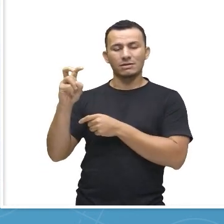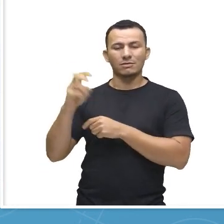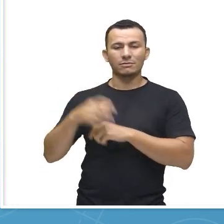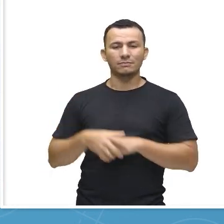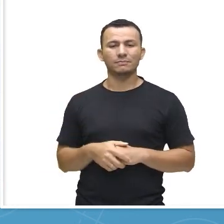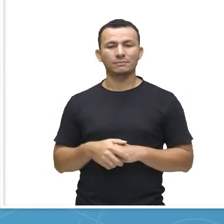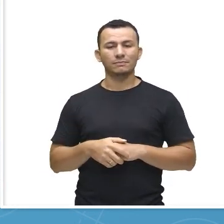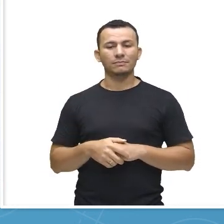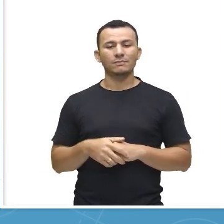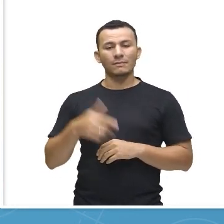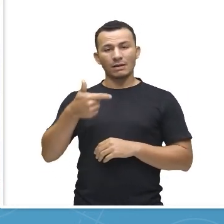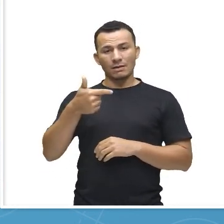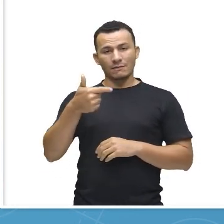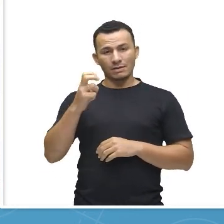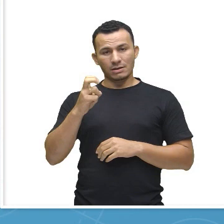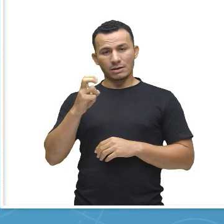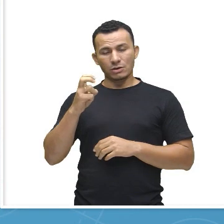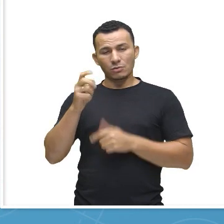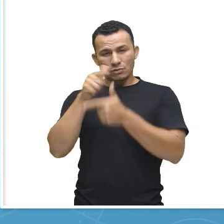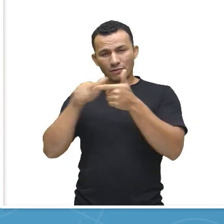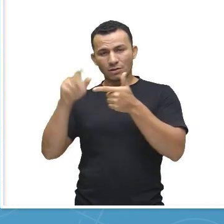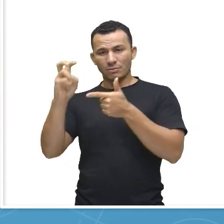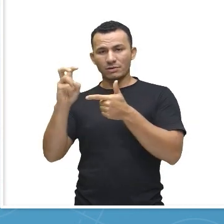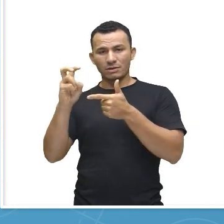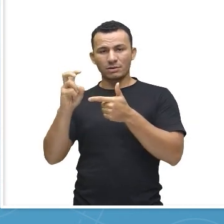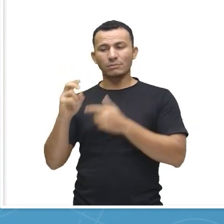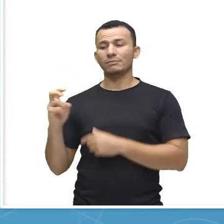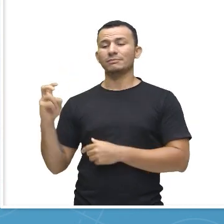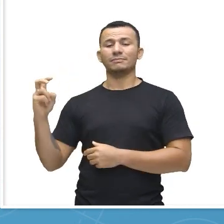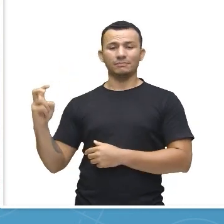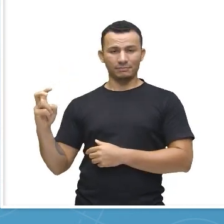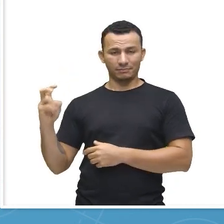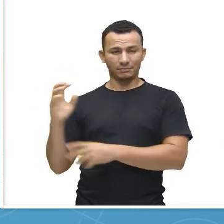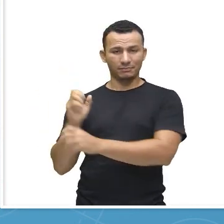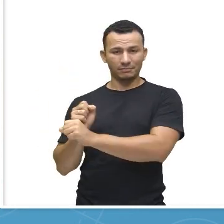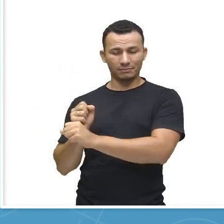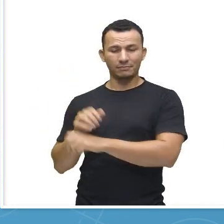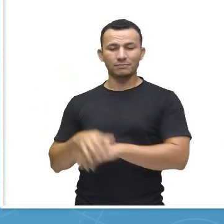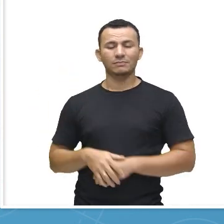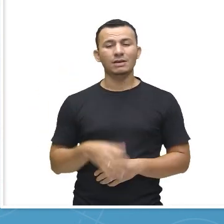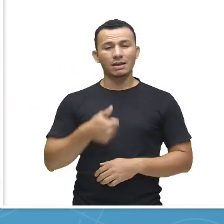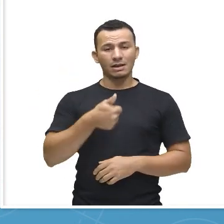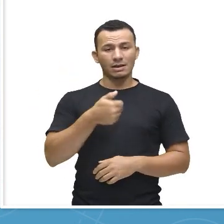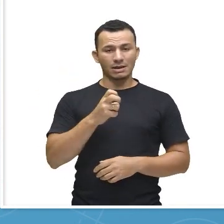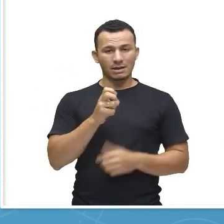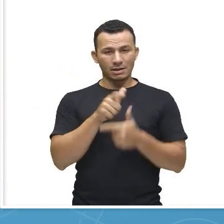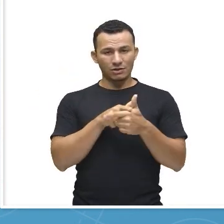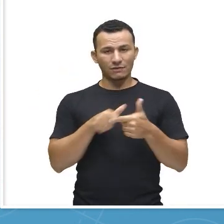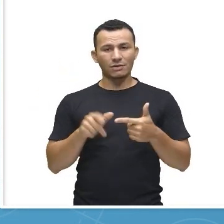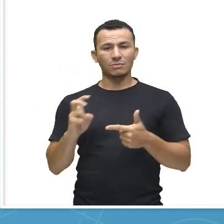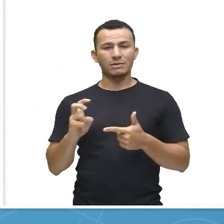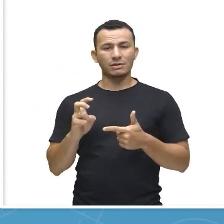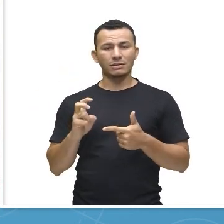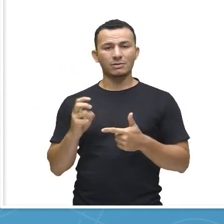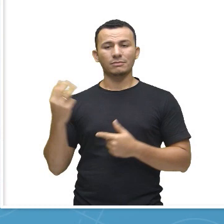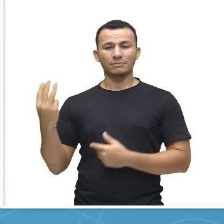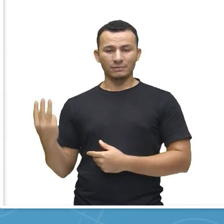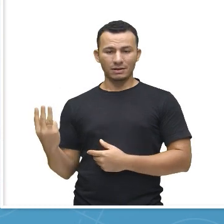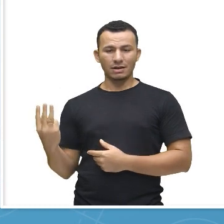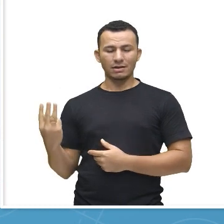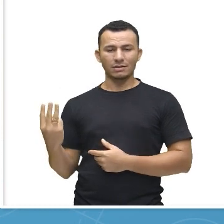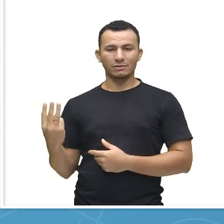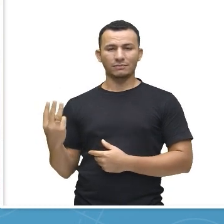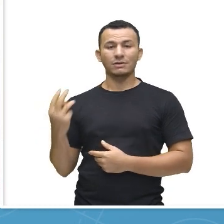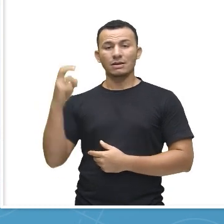dividido por 5 é igual a 5, né? E 15 dividido por 5 é igual a 3. Opa, agora